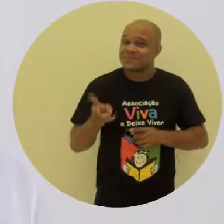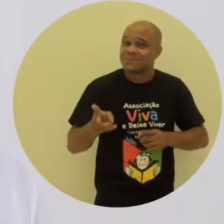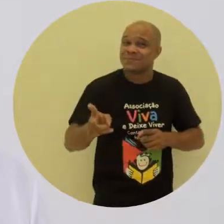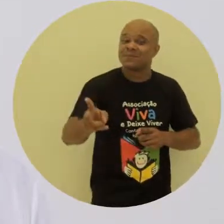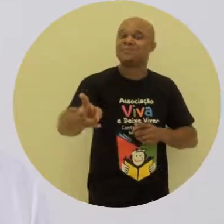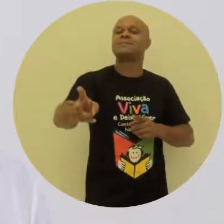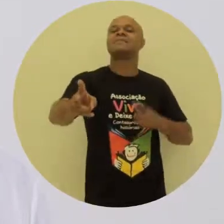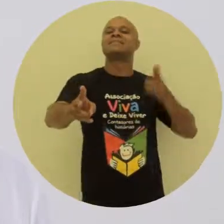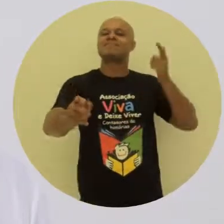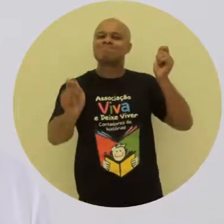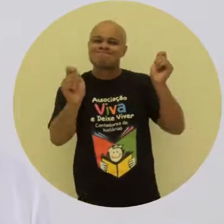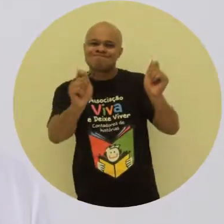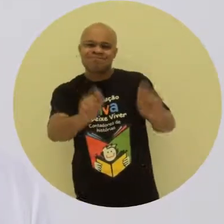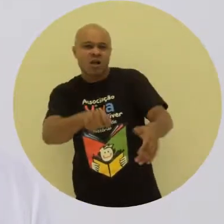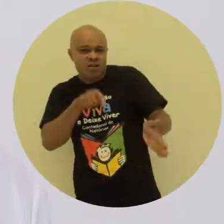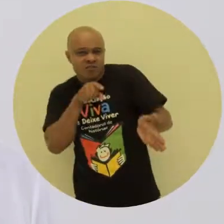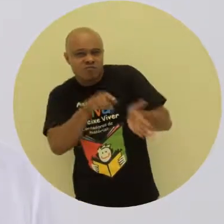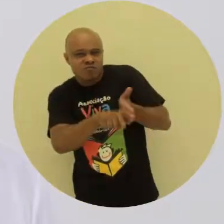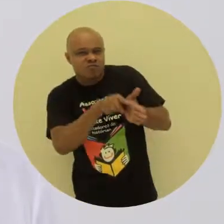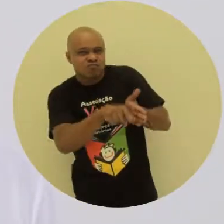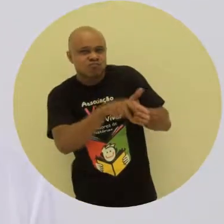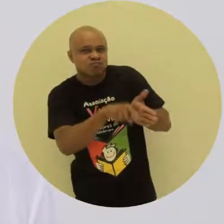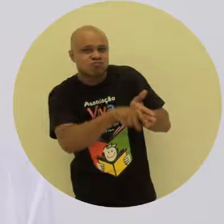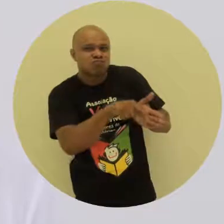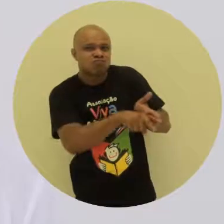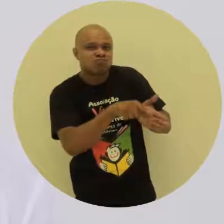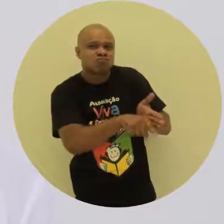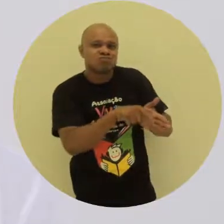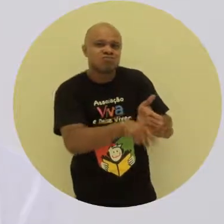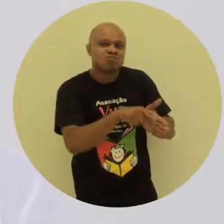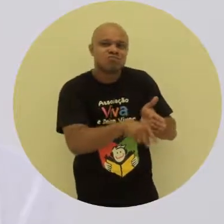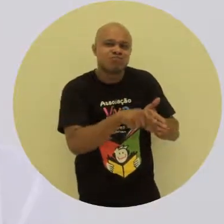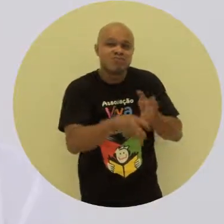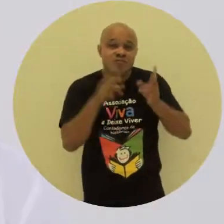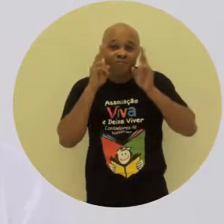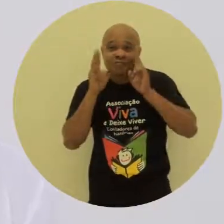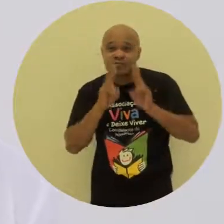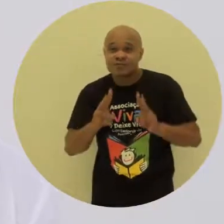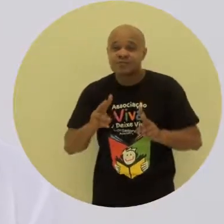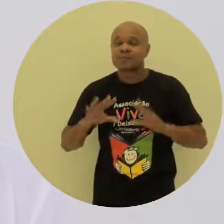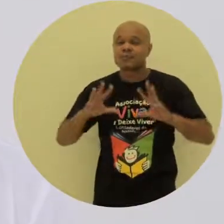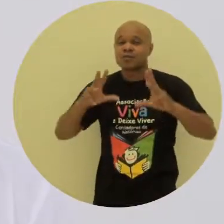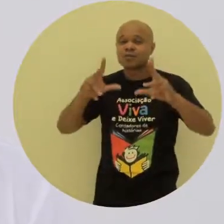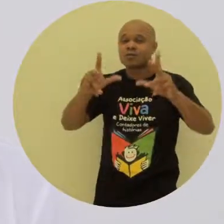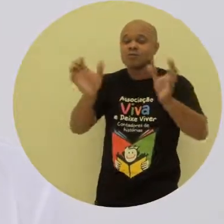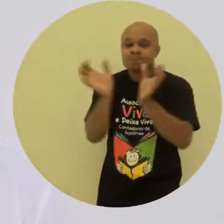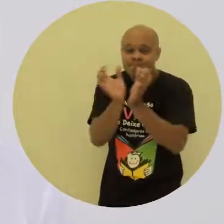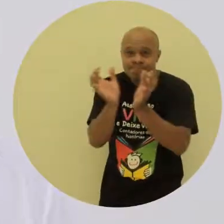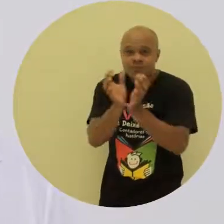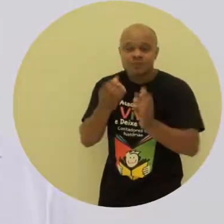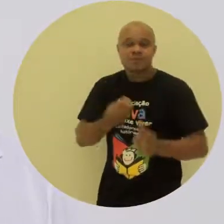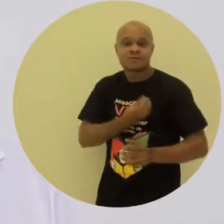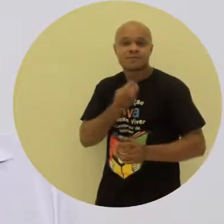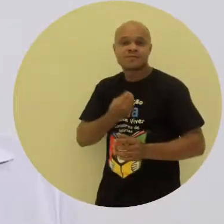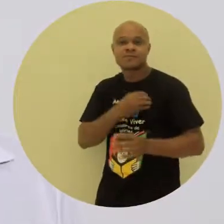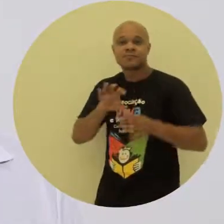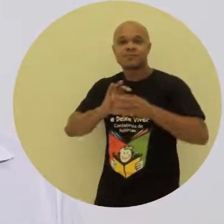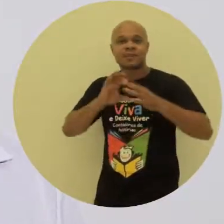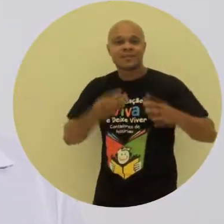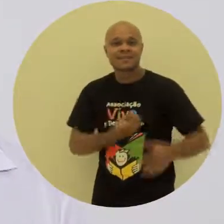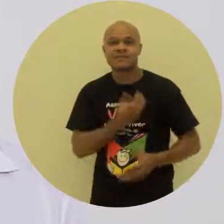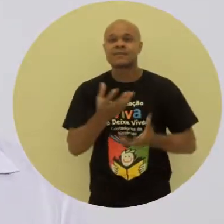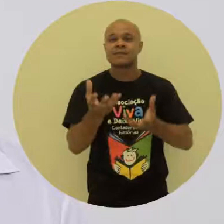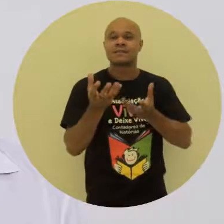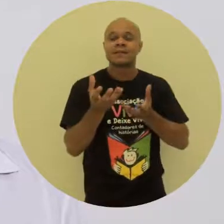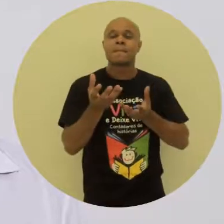gente consegue produzir pesquisa e avaliar os indicadores de mudança que a Associação Vive e Deixe Viver tanto quer.